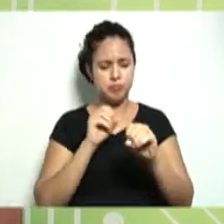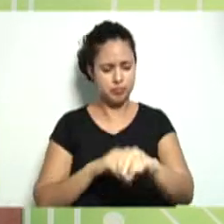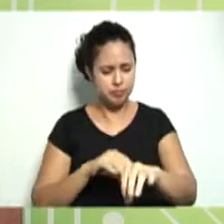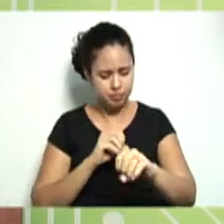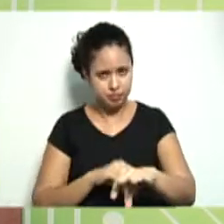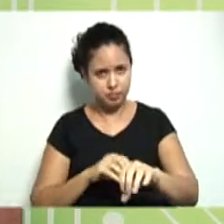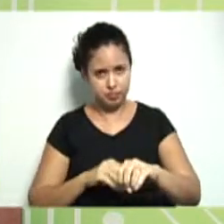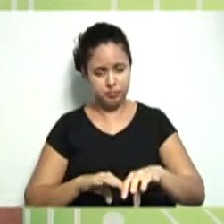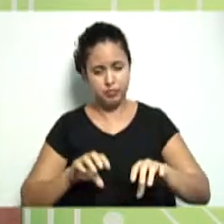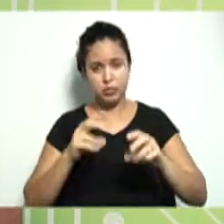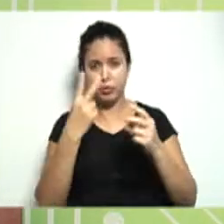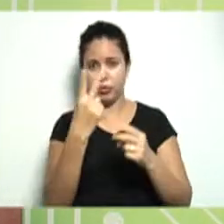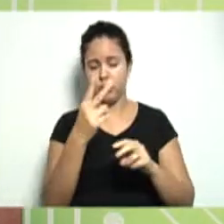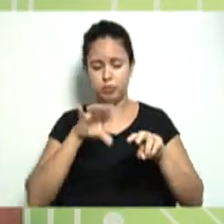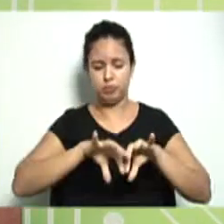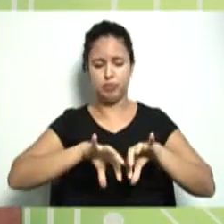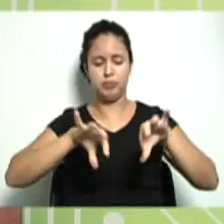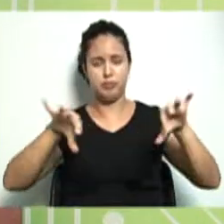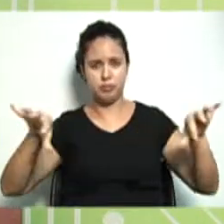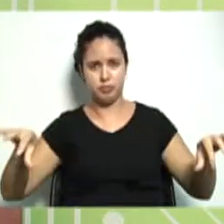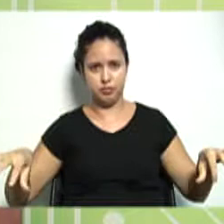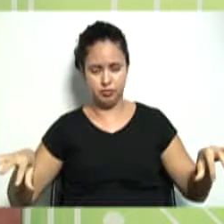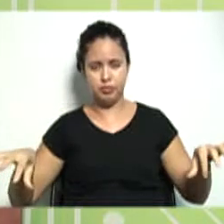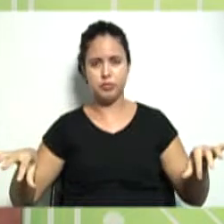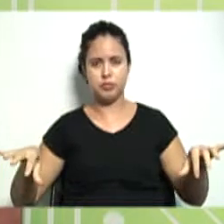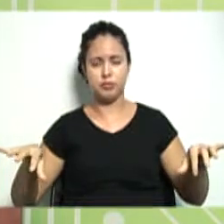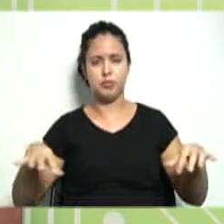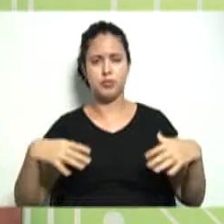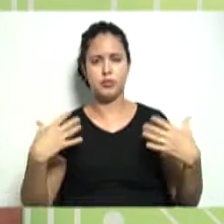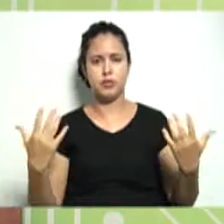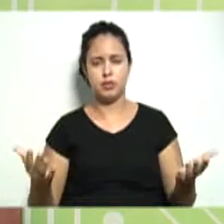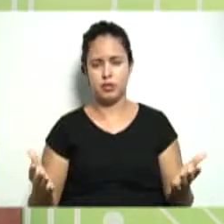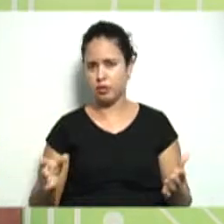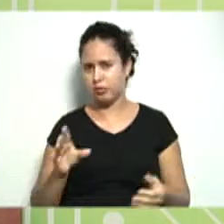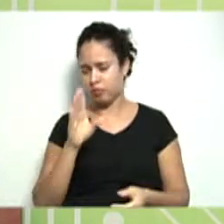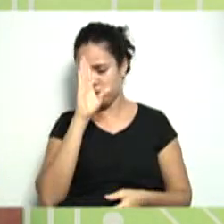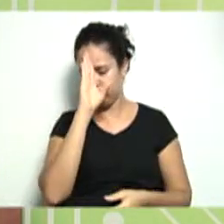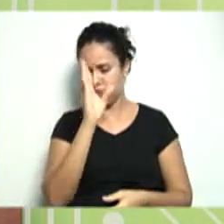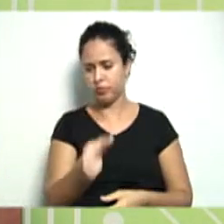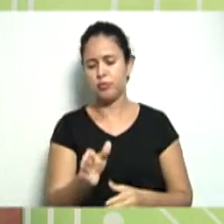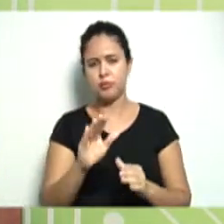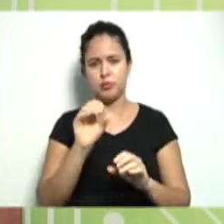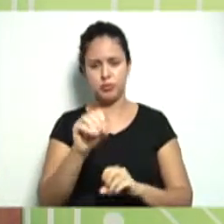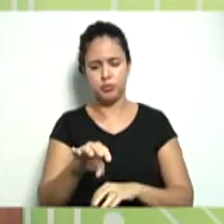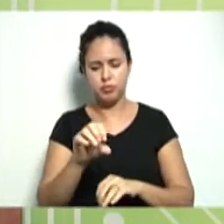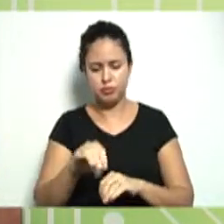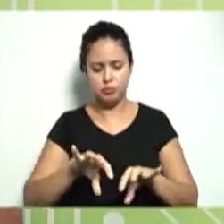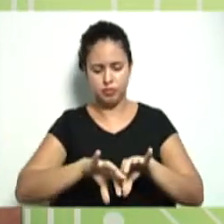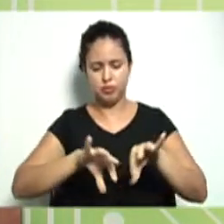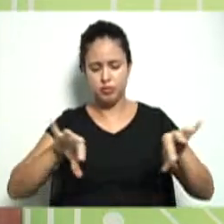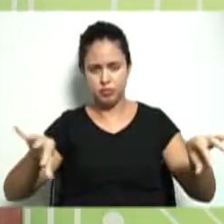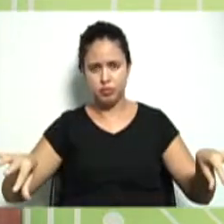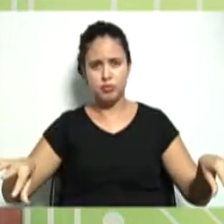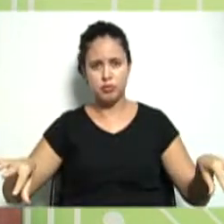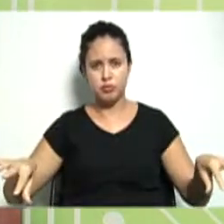educação. Que forma específica foi essa? Foi aquela que passou a ser desenvolvida em um ambiente